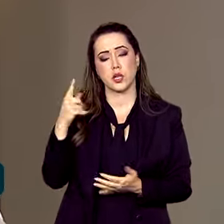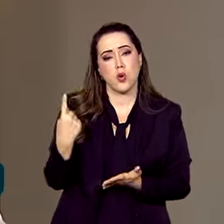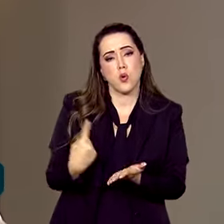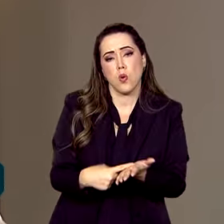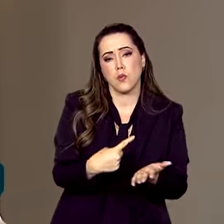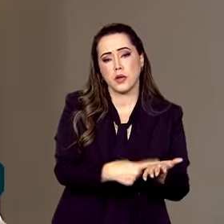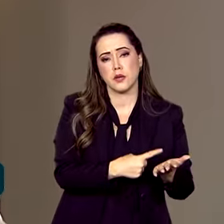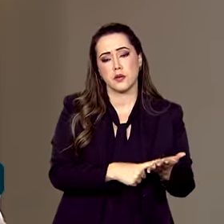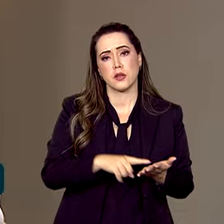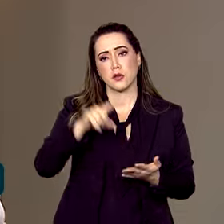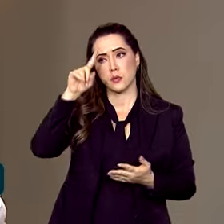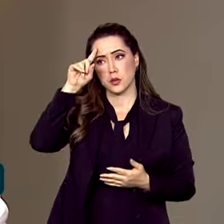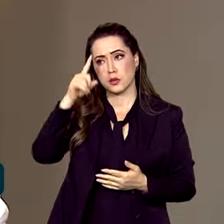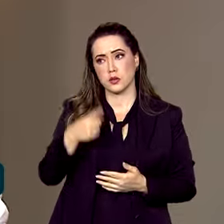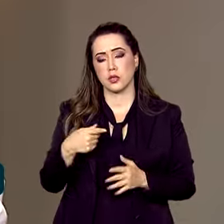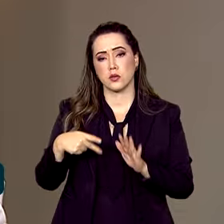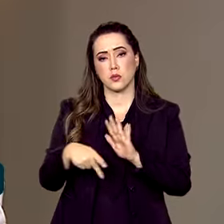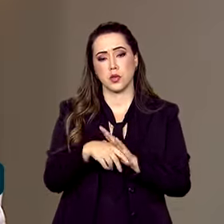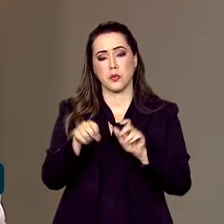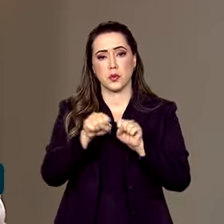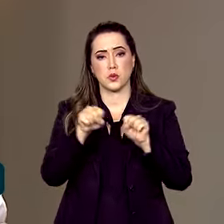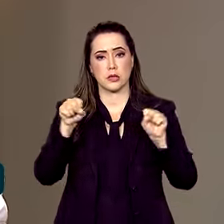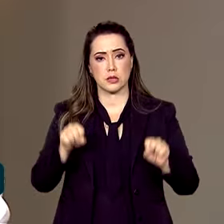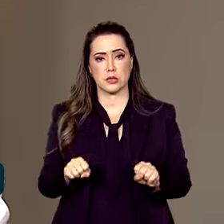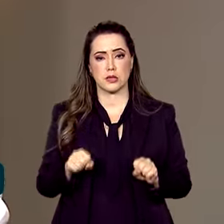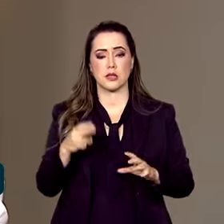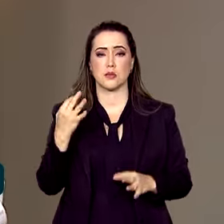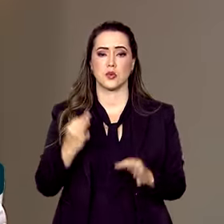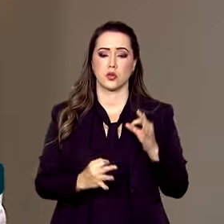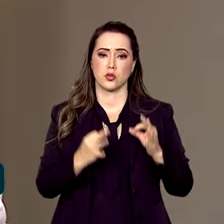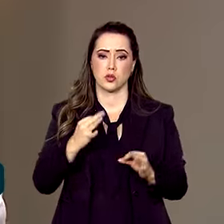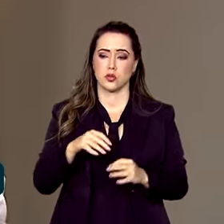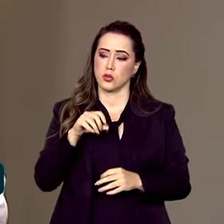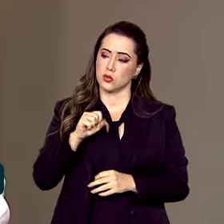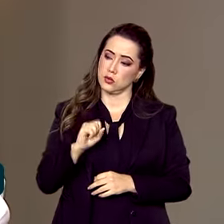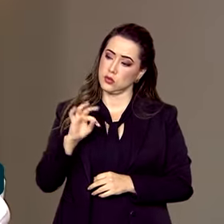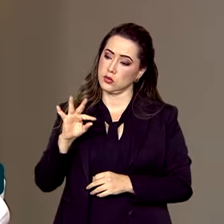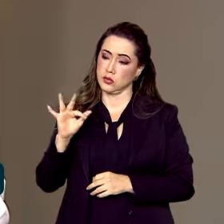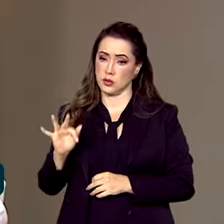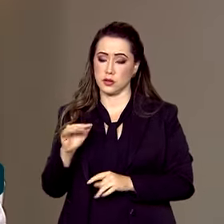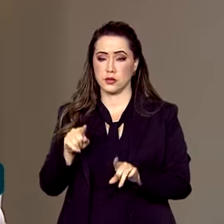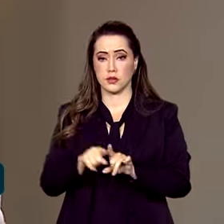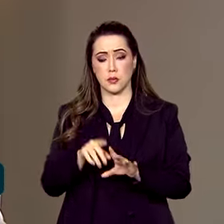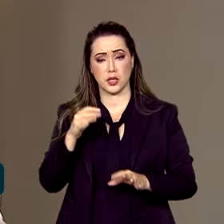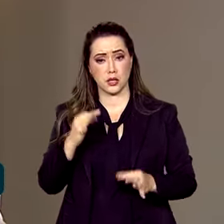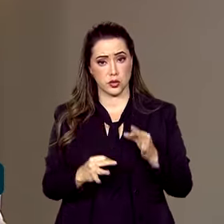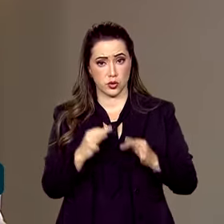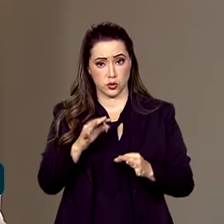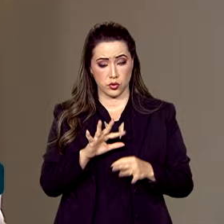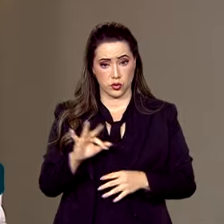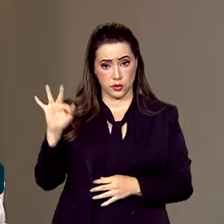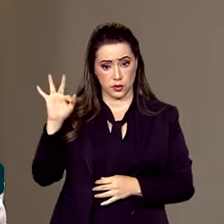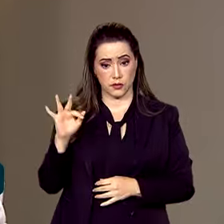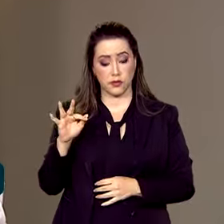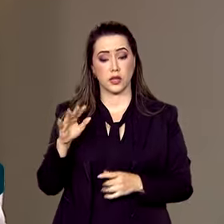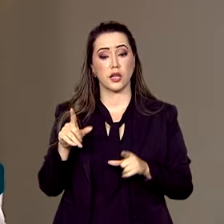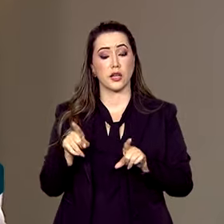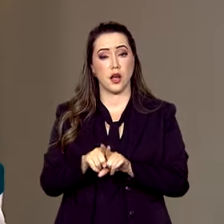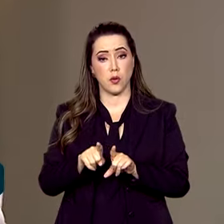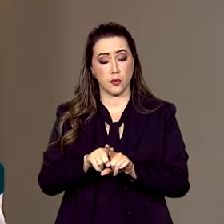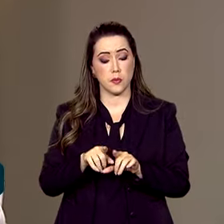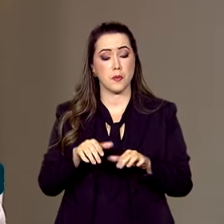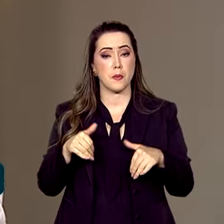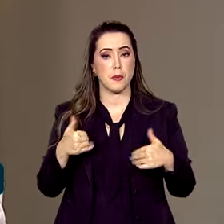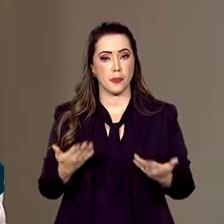uma determinação do sistema de justiça, do Supremo Tribunal Federal, da Justiça Federal de Redenção, enfim.